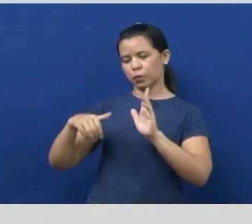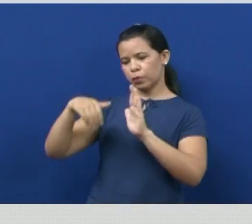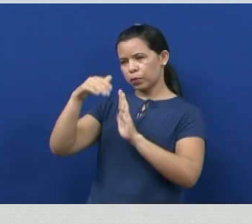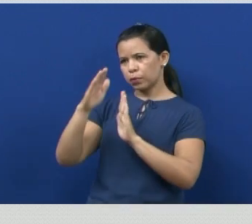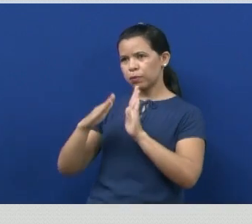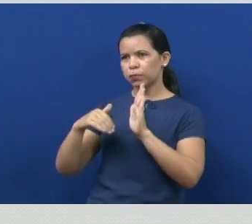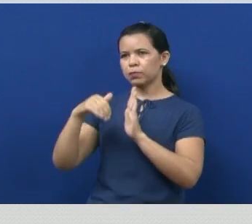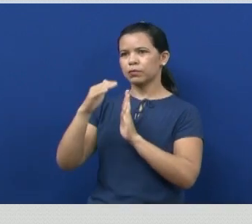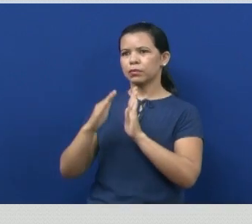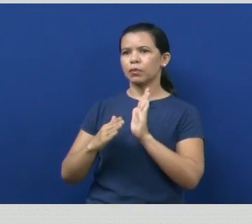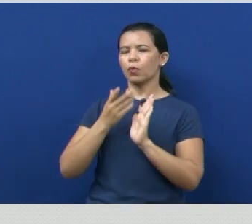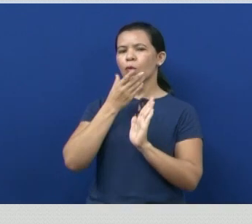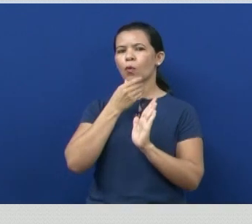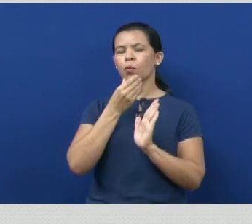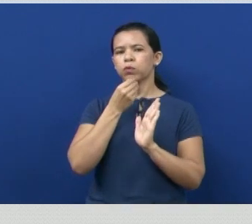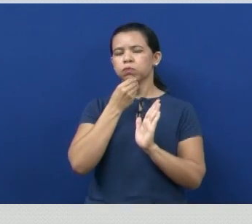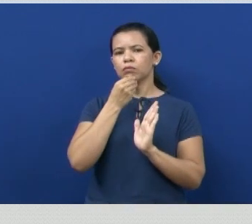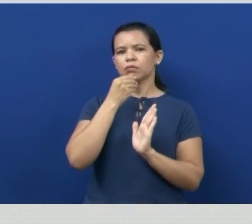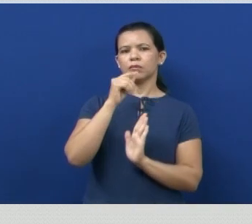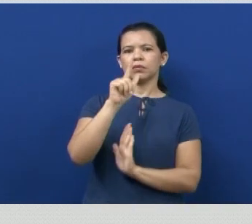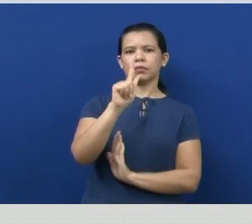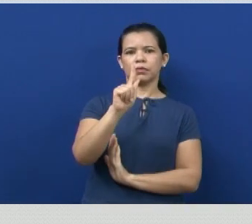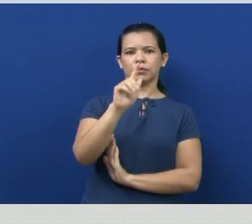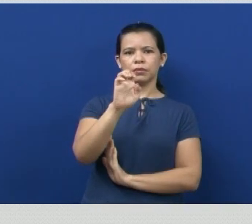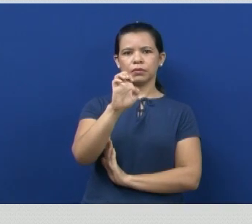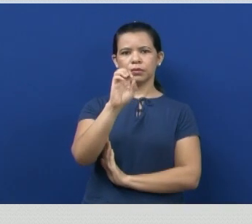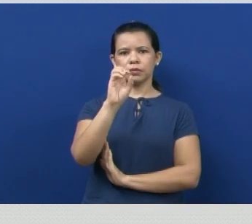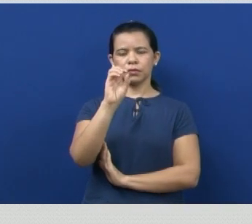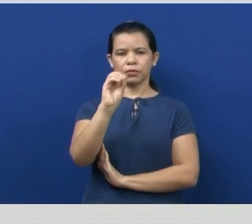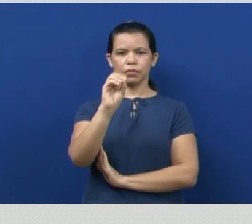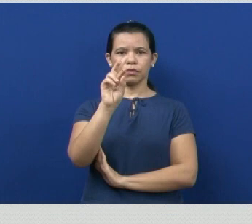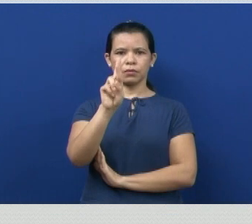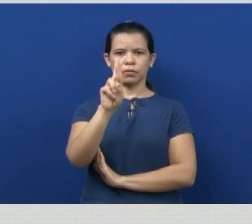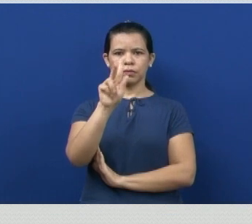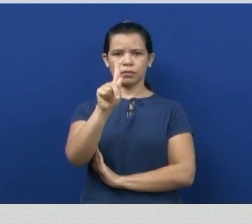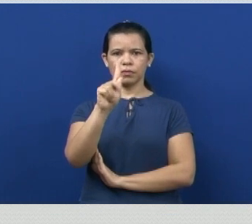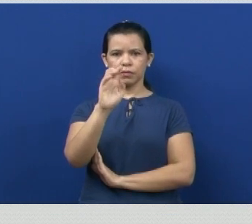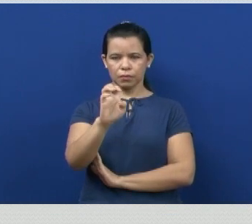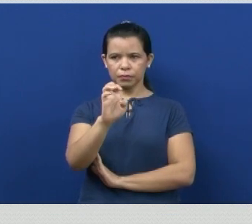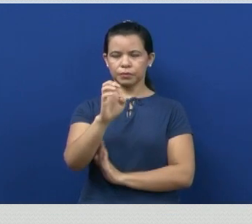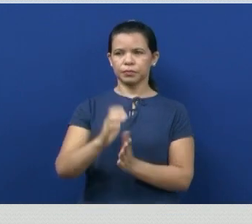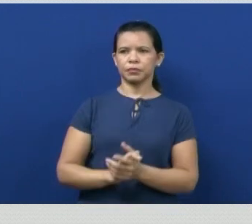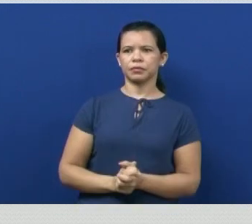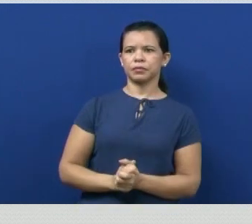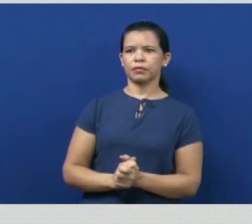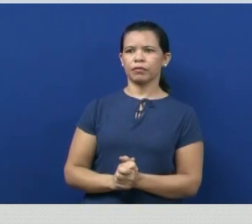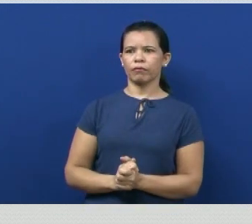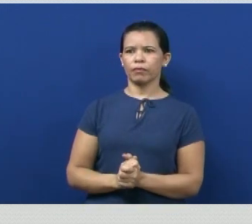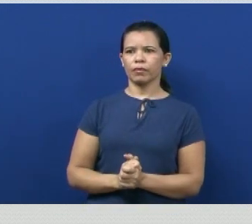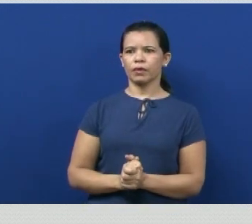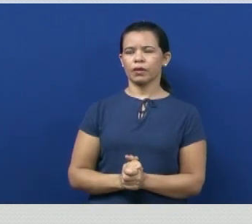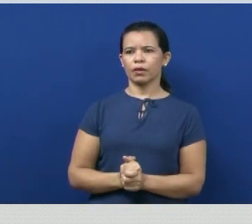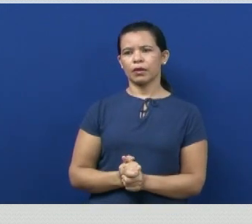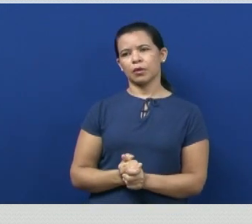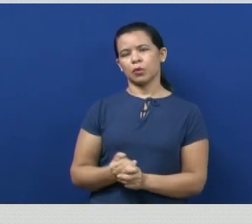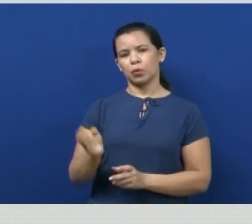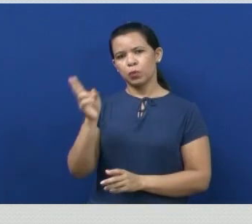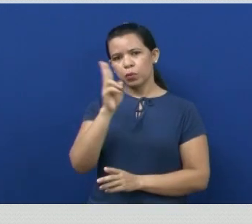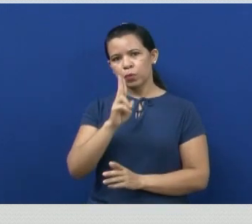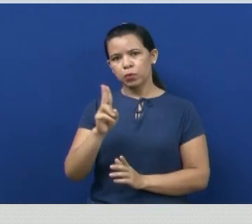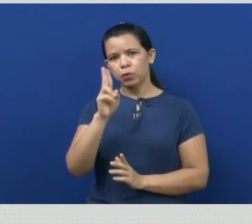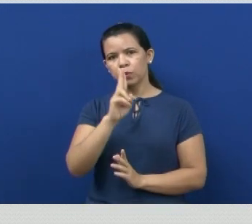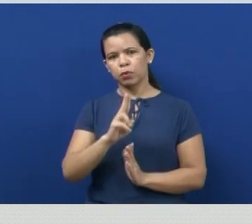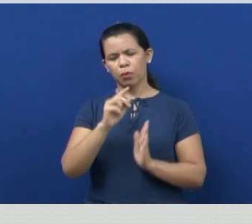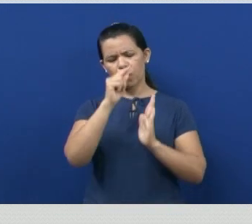Grande Jatte. É uma obra do artista Georges Seurat. Ela foi toda construída dentro do princípio do